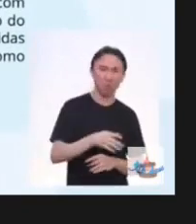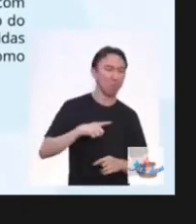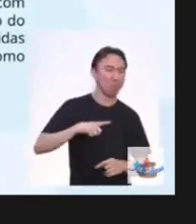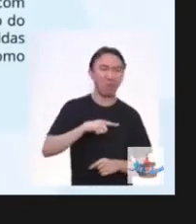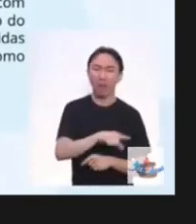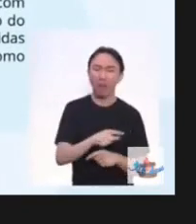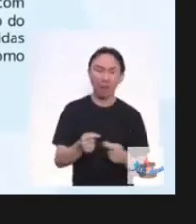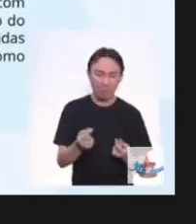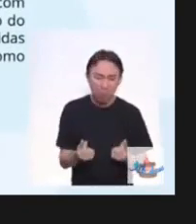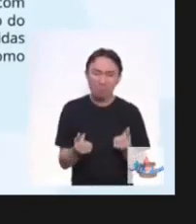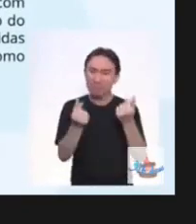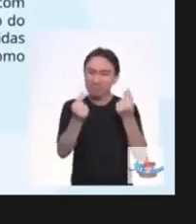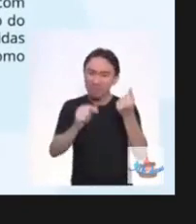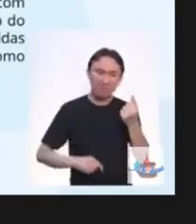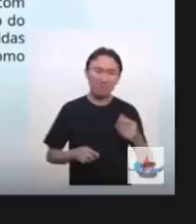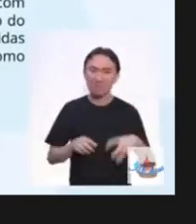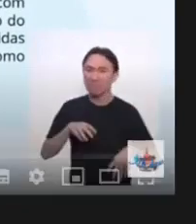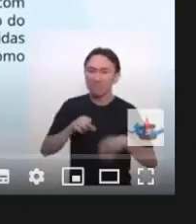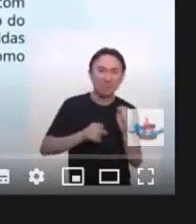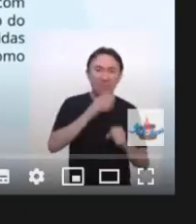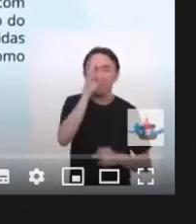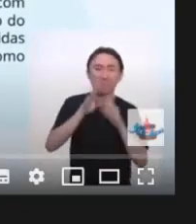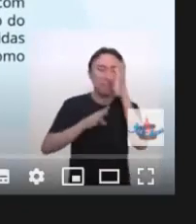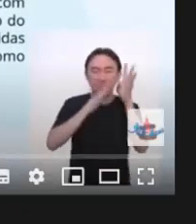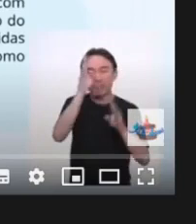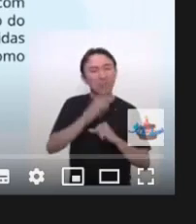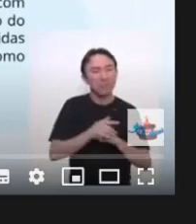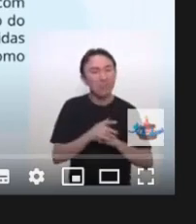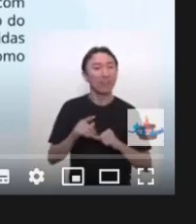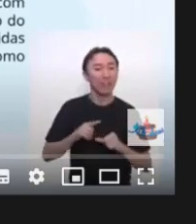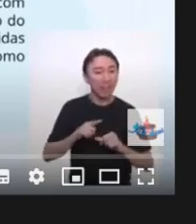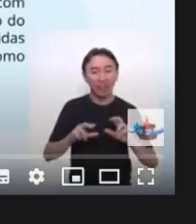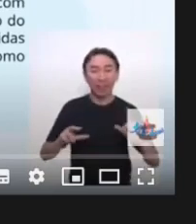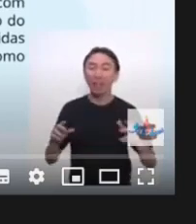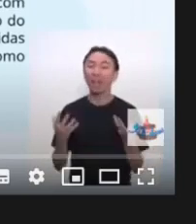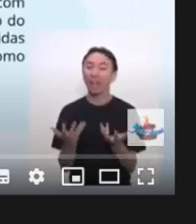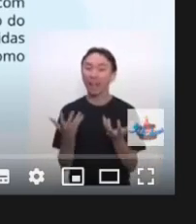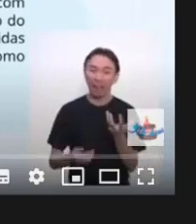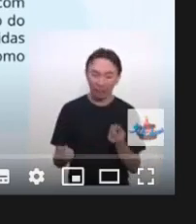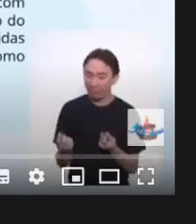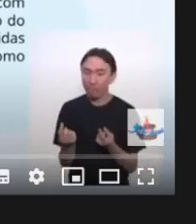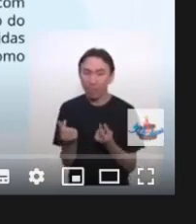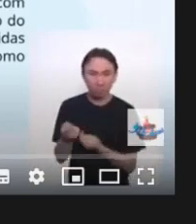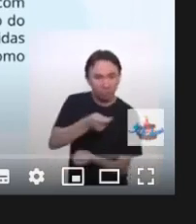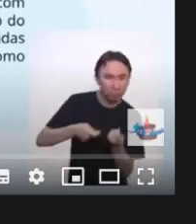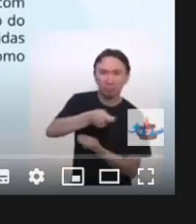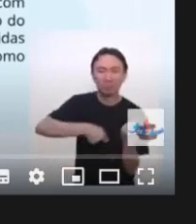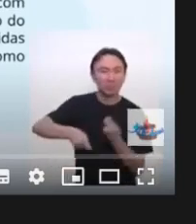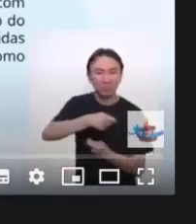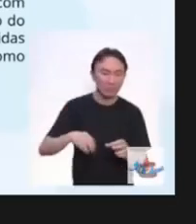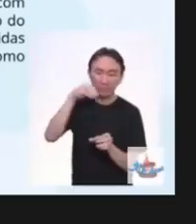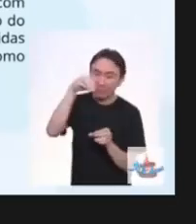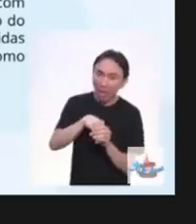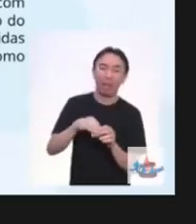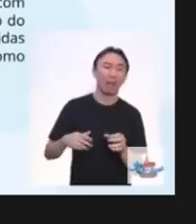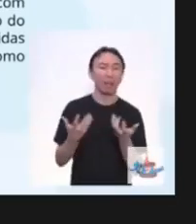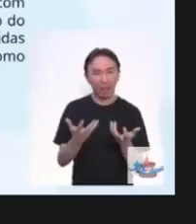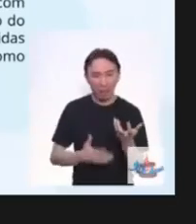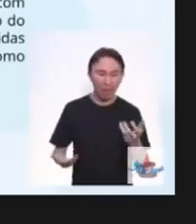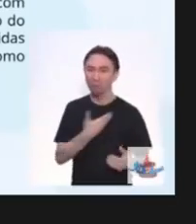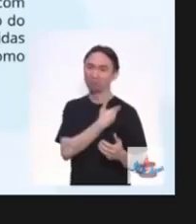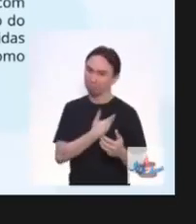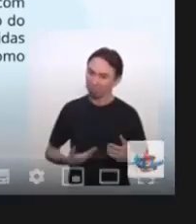em uma série de medidas tendentes a unificar o mercado interno e teve como finalidade a formação dos Estados